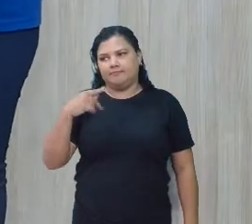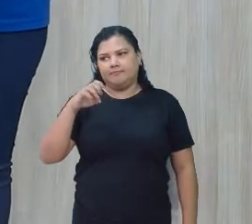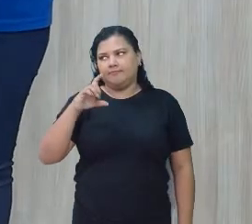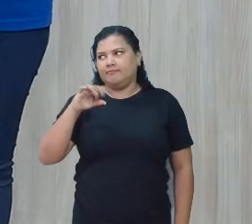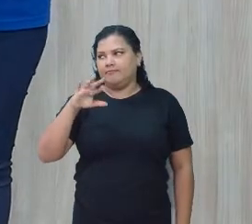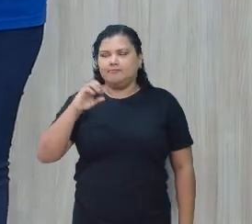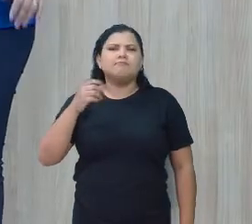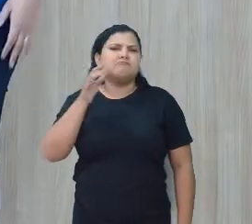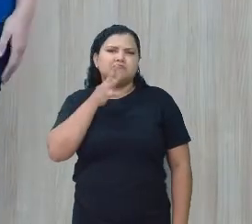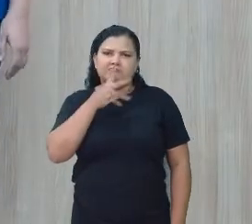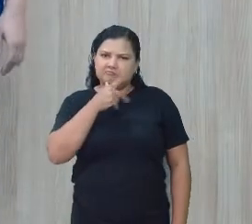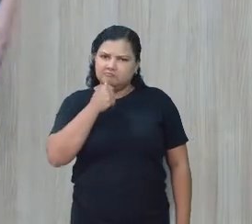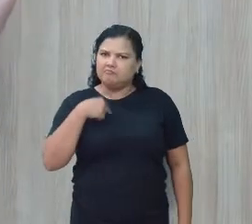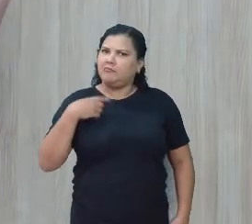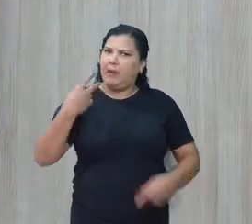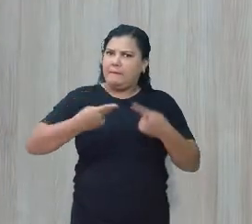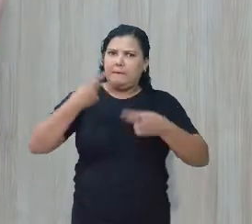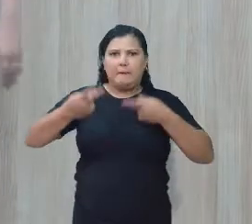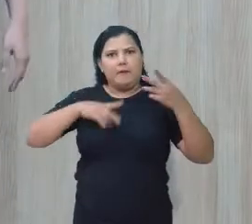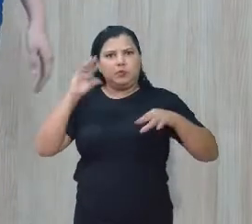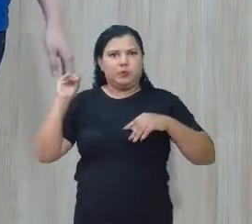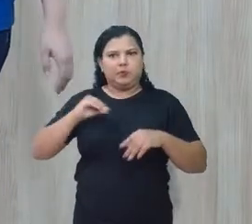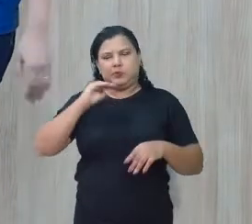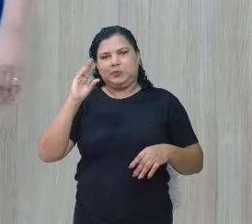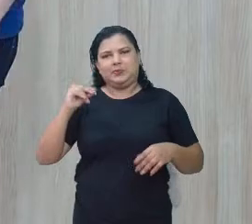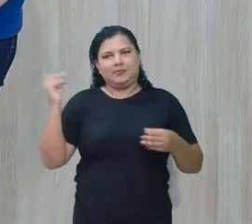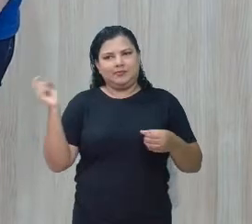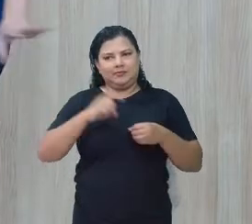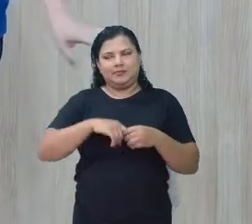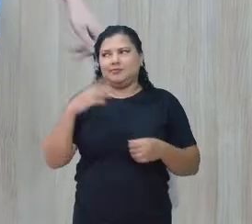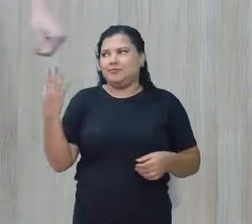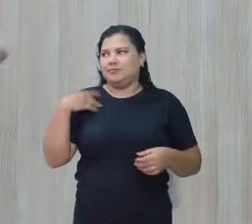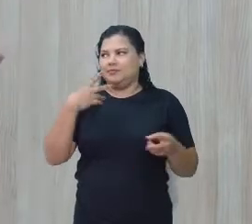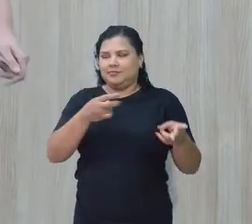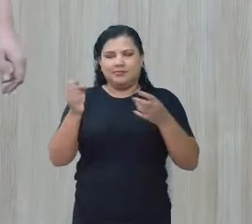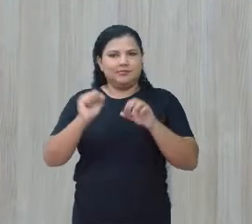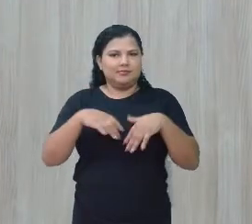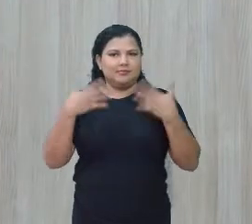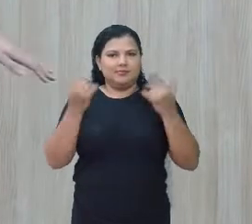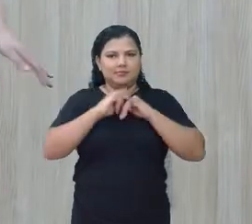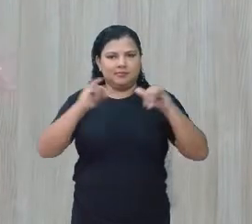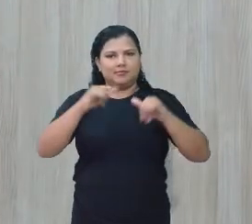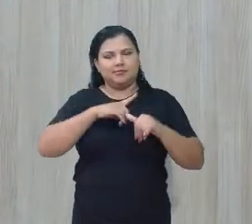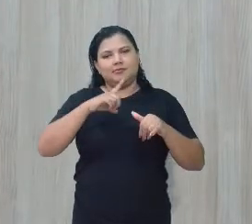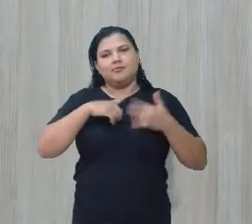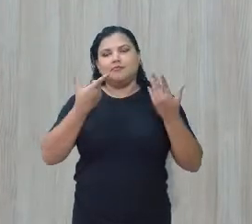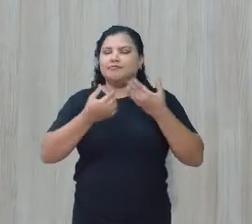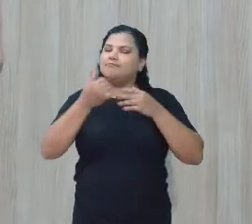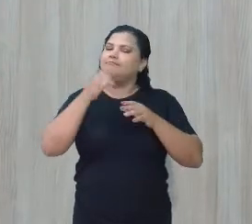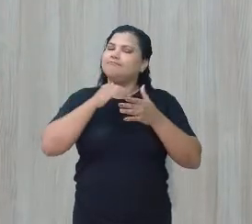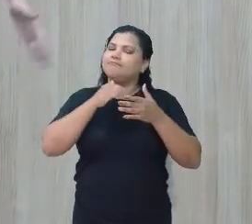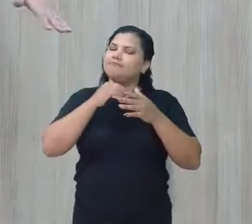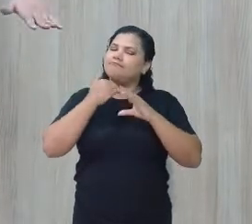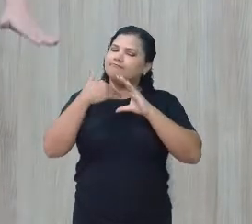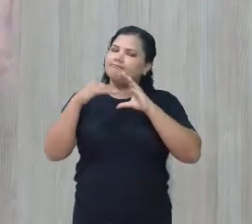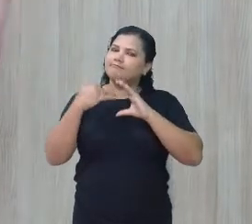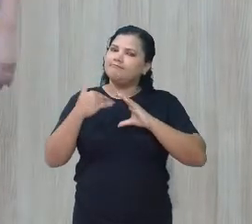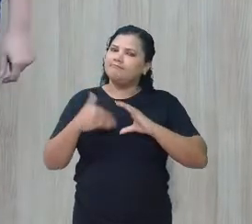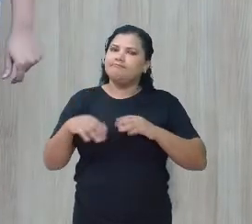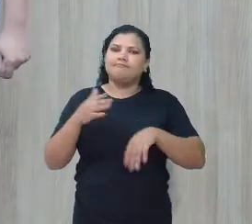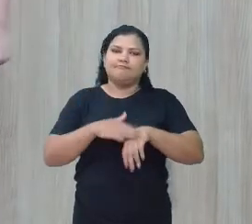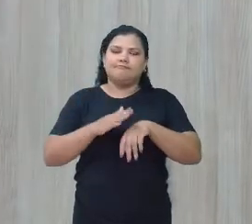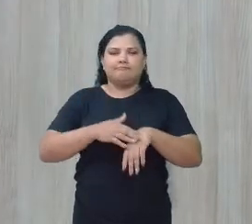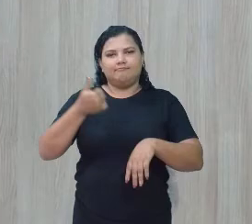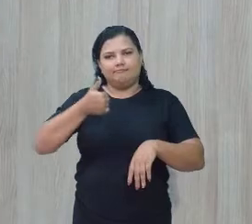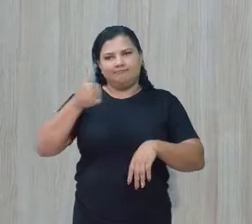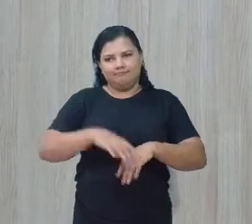pra caramba, não foi, professor? Falei demais. Vou voltar ali nele, gente, para ver quais são as informações que ele tem e fazer alguns comentários aqui sobre esse primeiro momento da